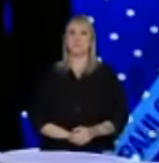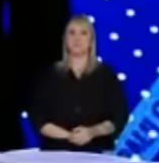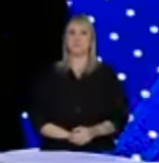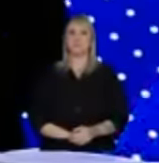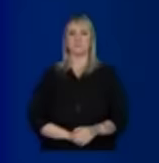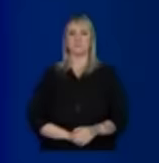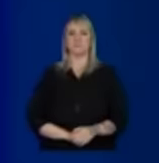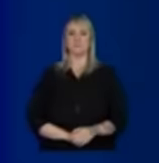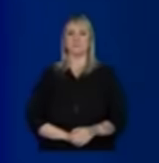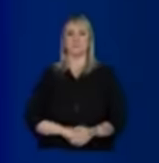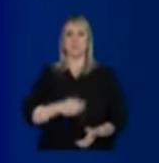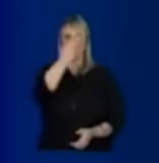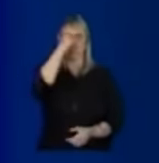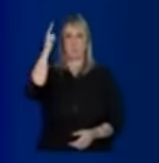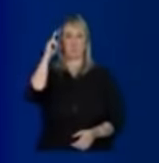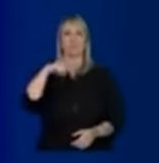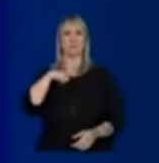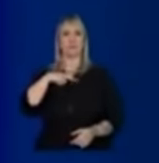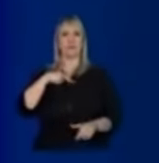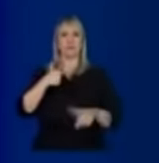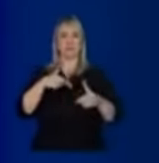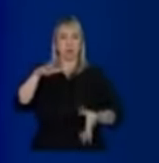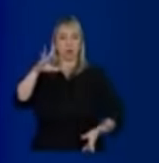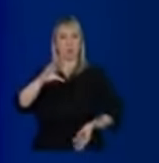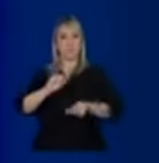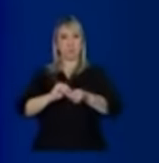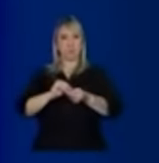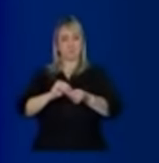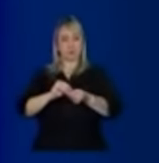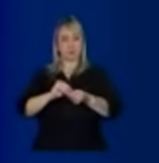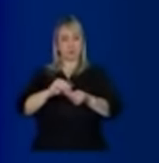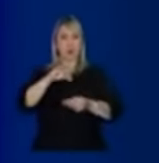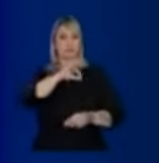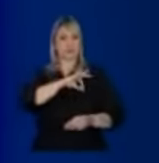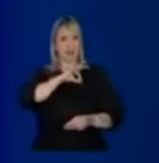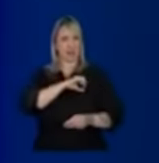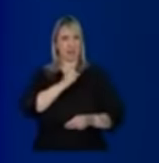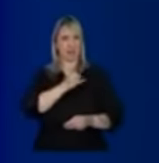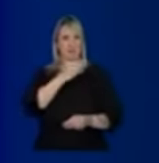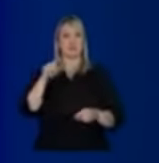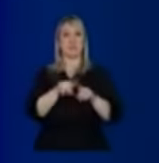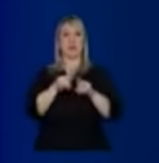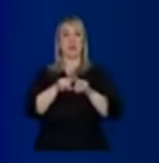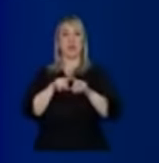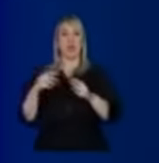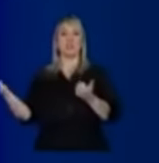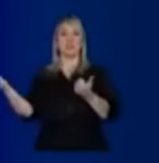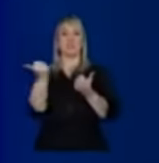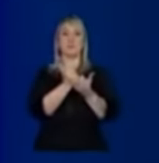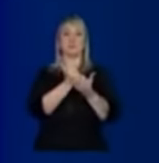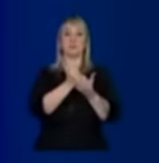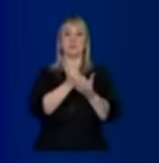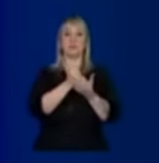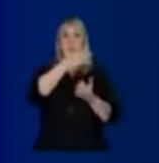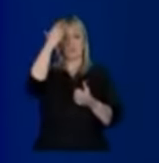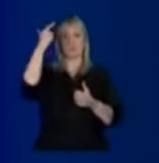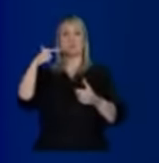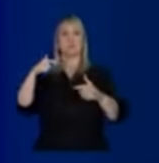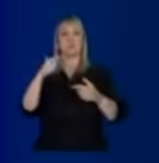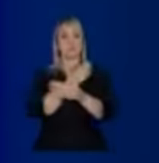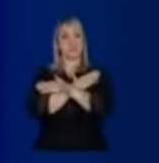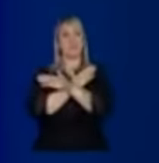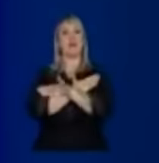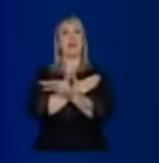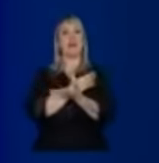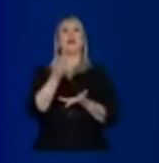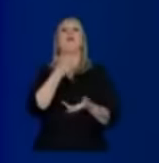15 segundos. O Uber tem servido como complemento de renda para muitas pessoas e como substituição dessa renda para muitas pessoas que perderam o emprego.